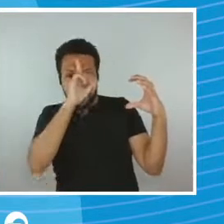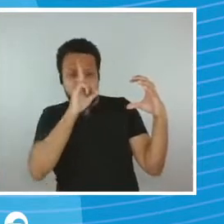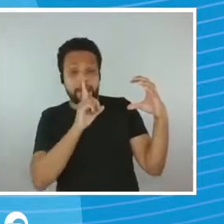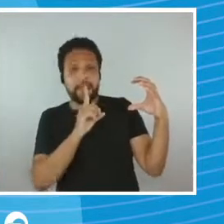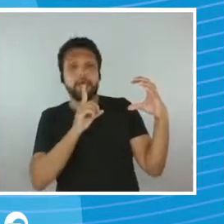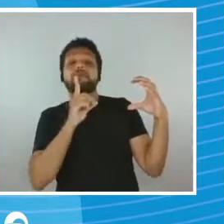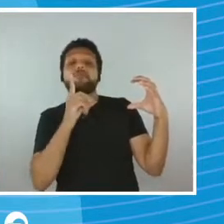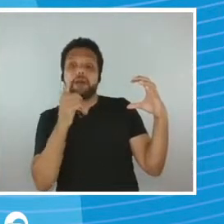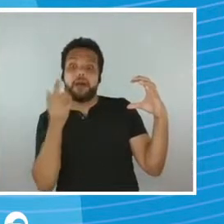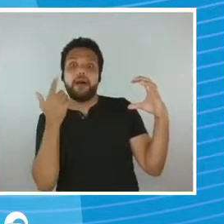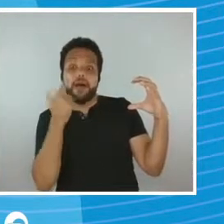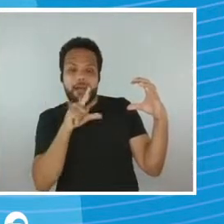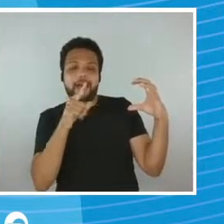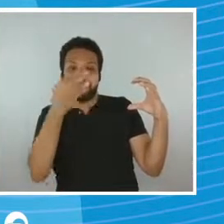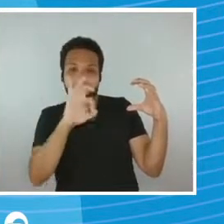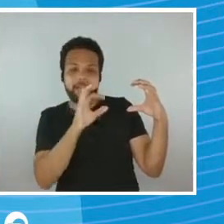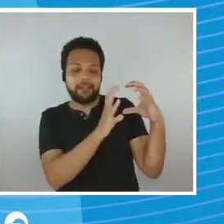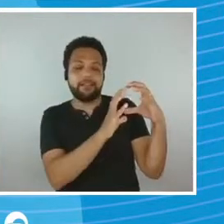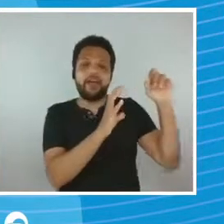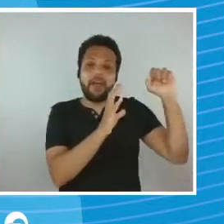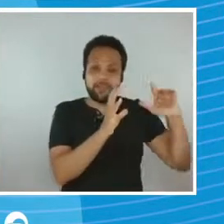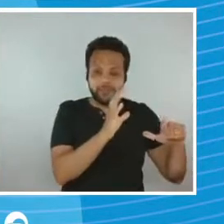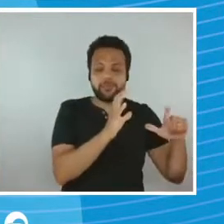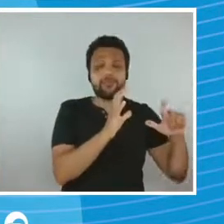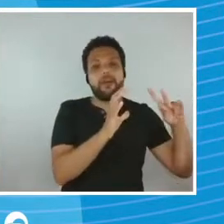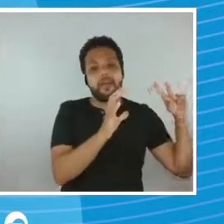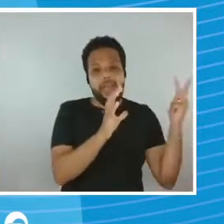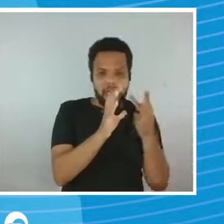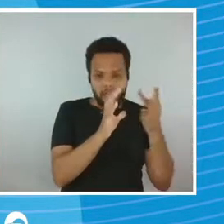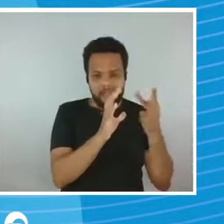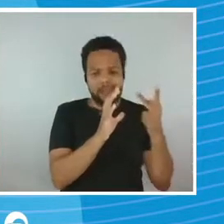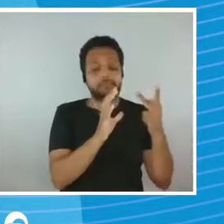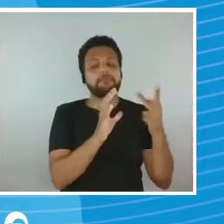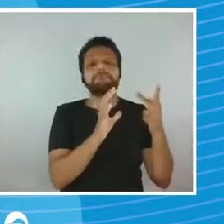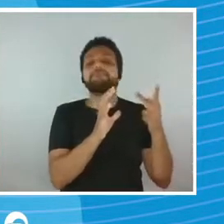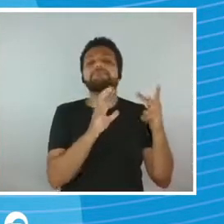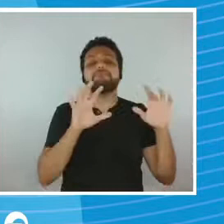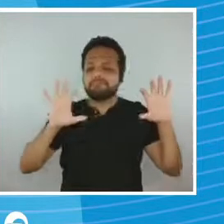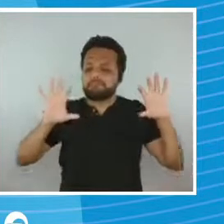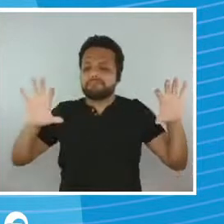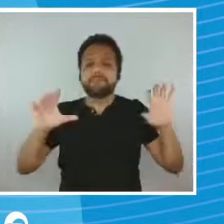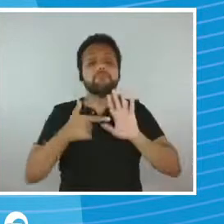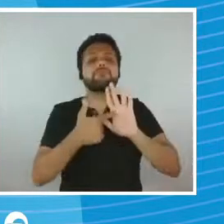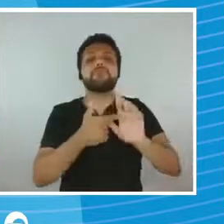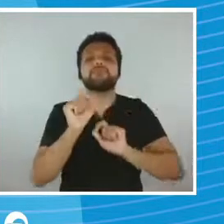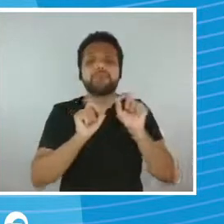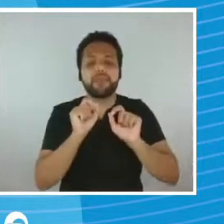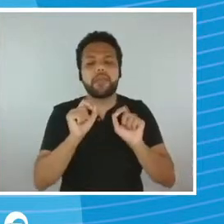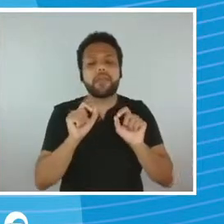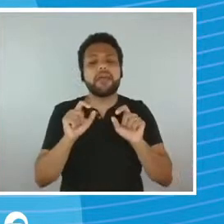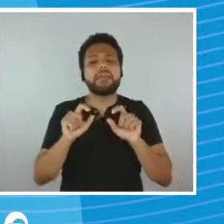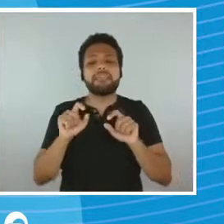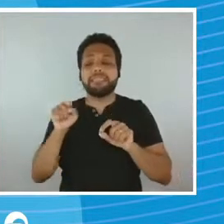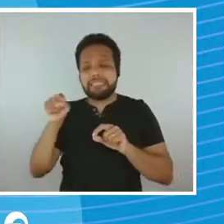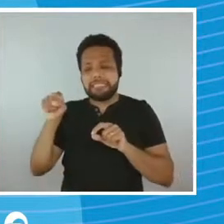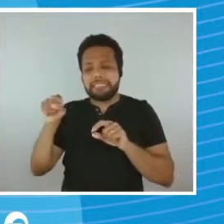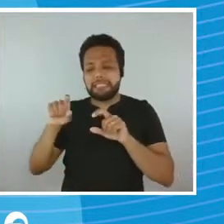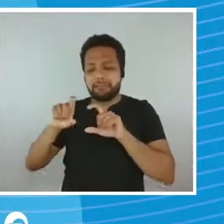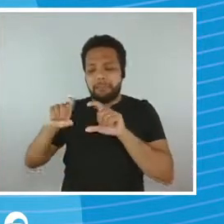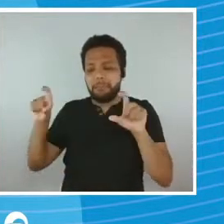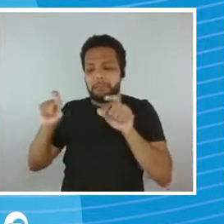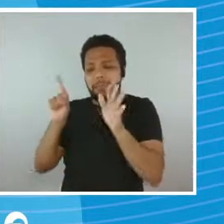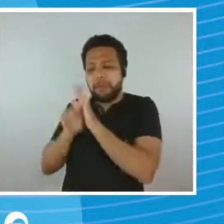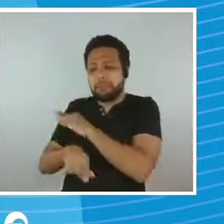Ou seja, eu consigo dizer que, de alguma forma, perguntas bem direcionadas e mais básicas, mais fundantes na matemática, permitem